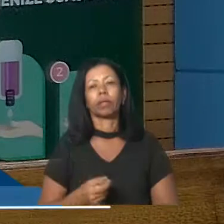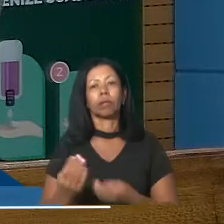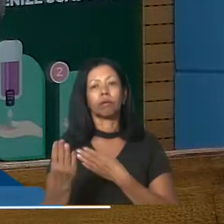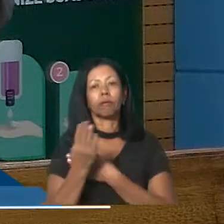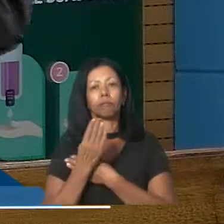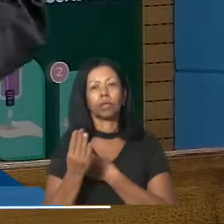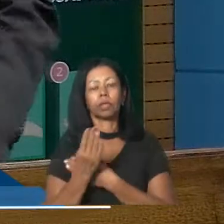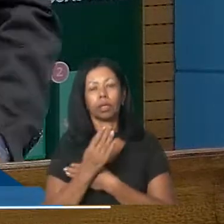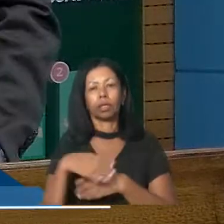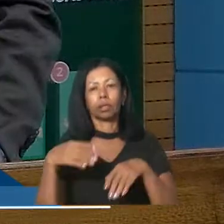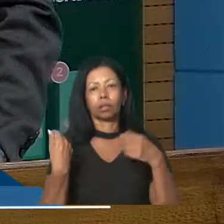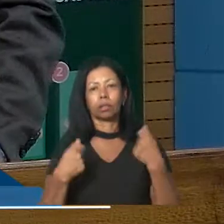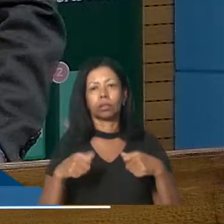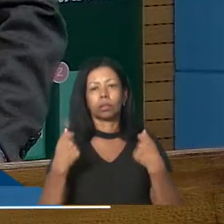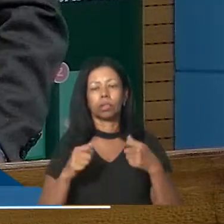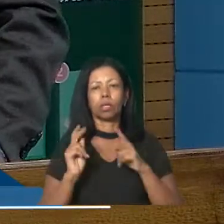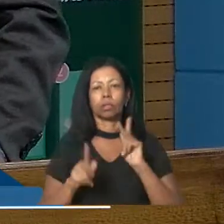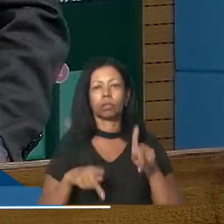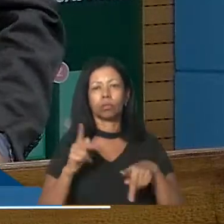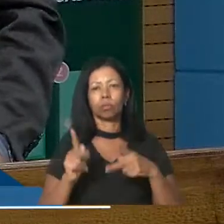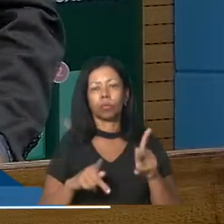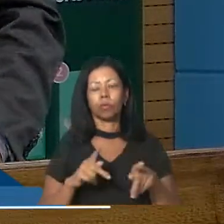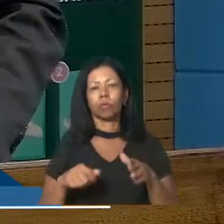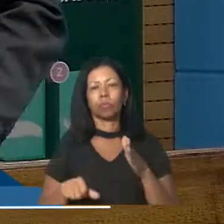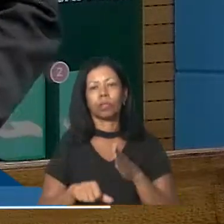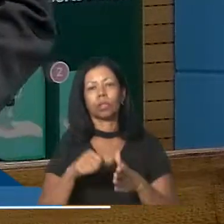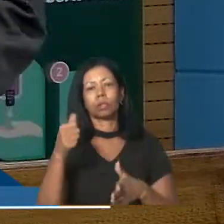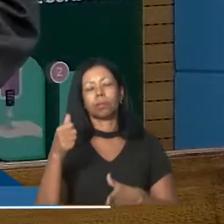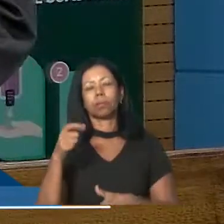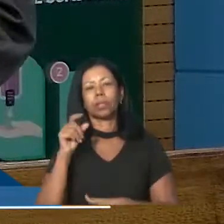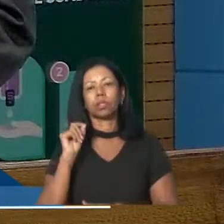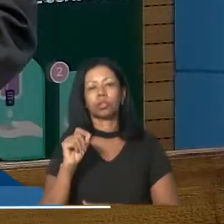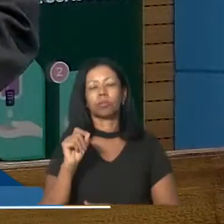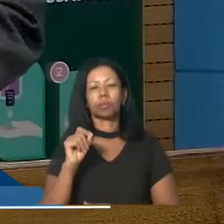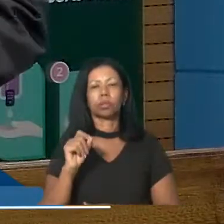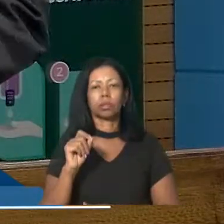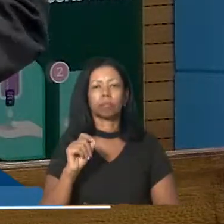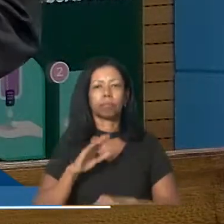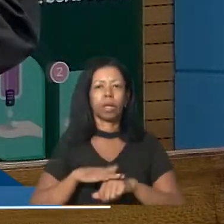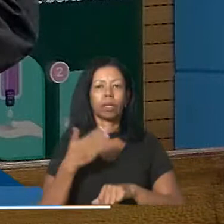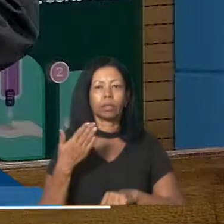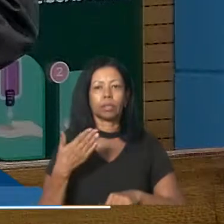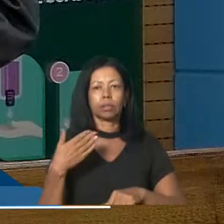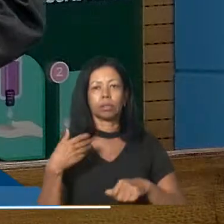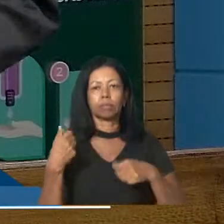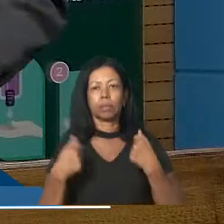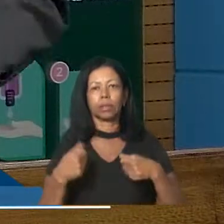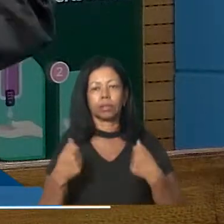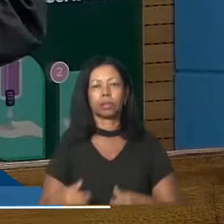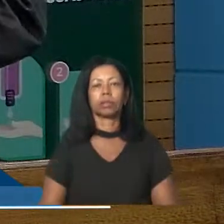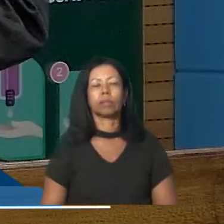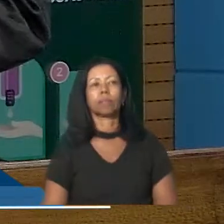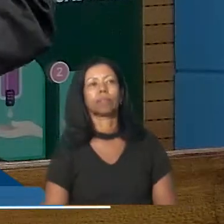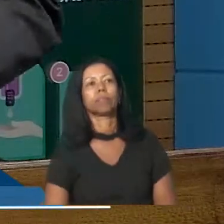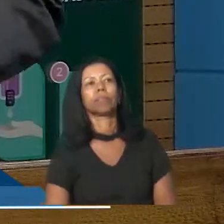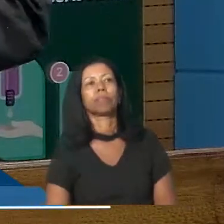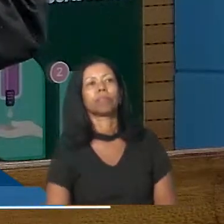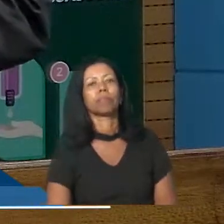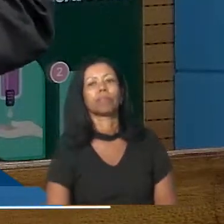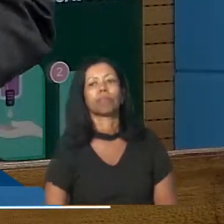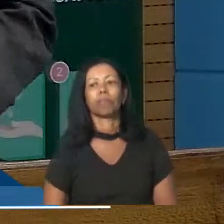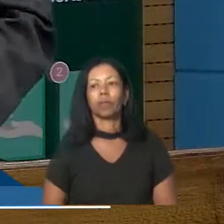a necessidade da nossa população e, principalmente, daqueles que mais precisam. Em virtude